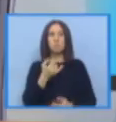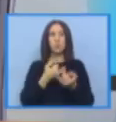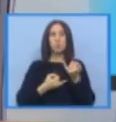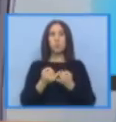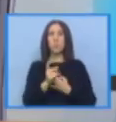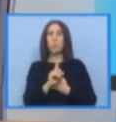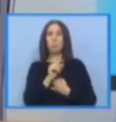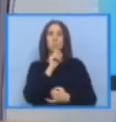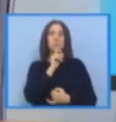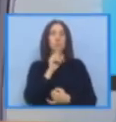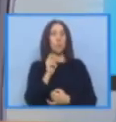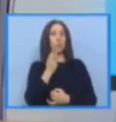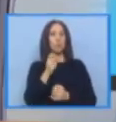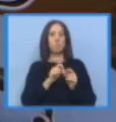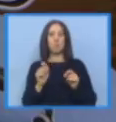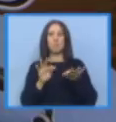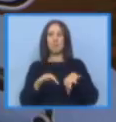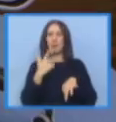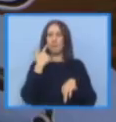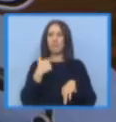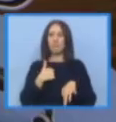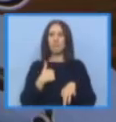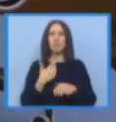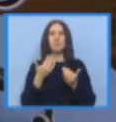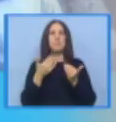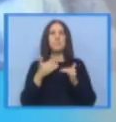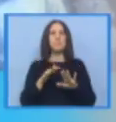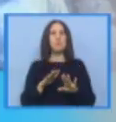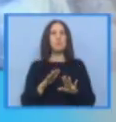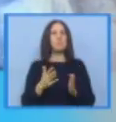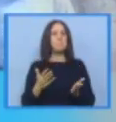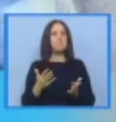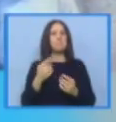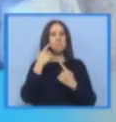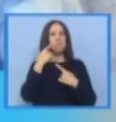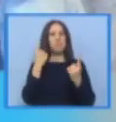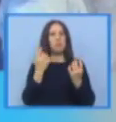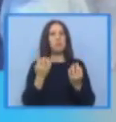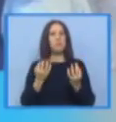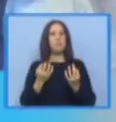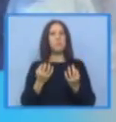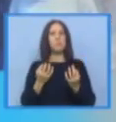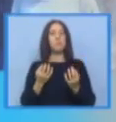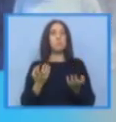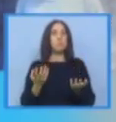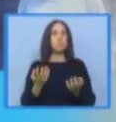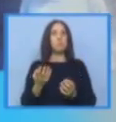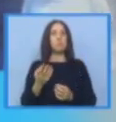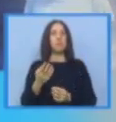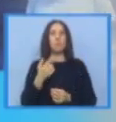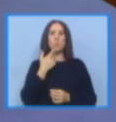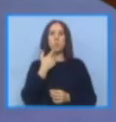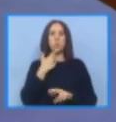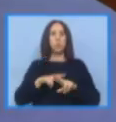termina o mandato em outubro, salvo erro. No entanto, está a revelar também esta